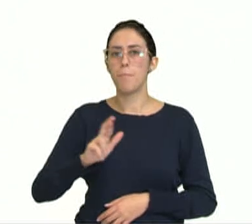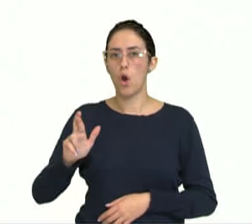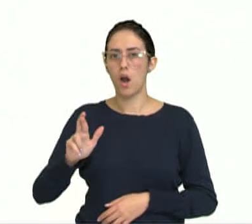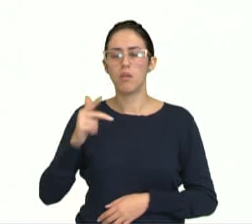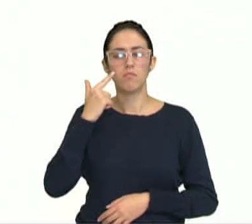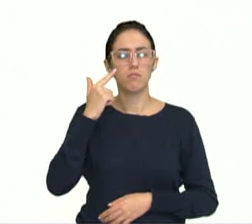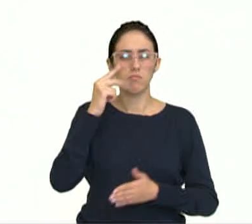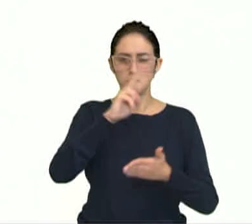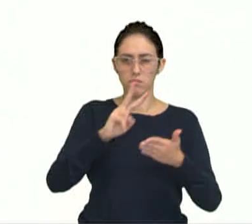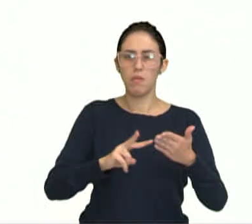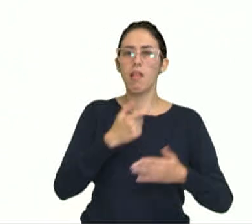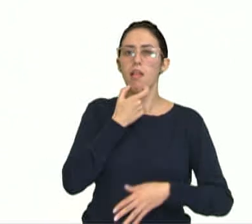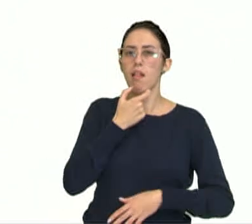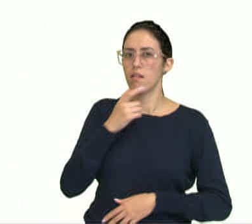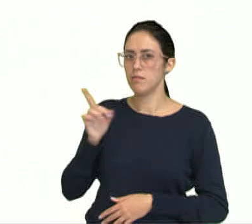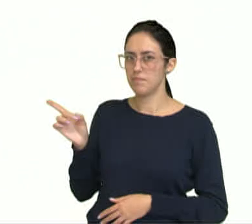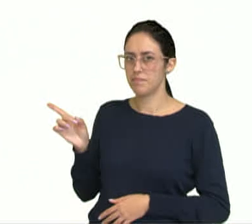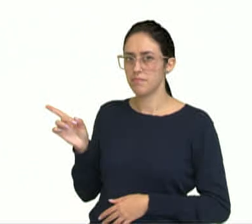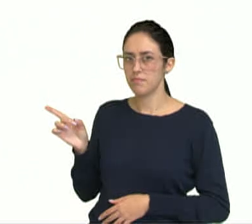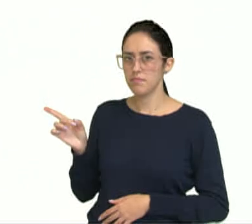On February 13th,